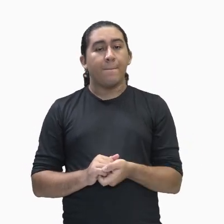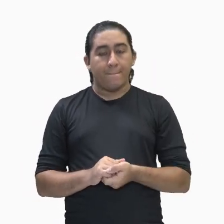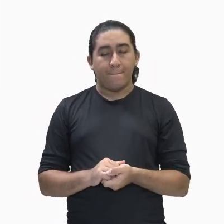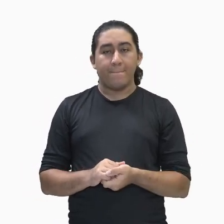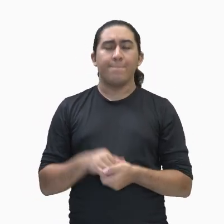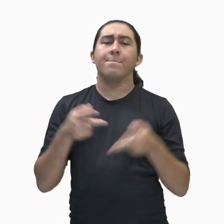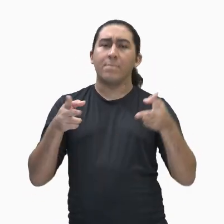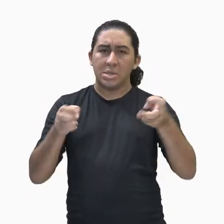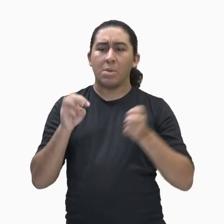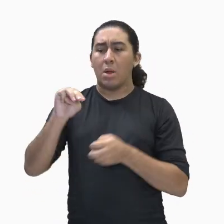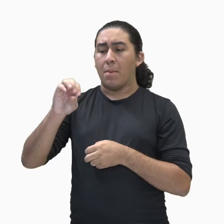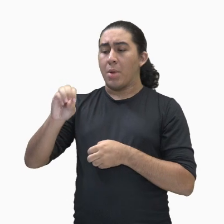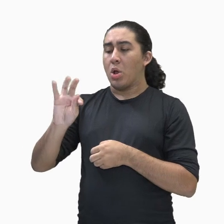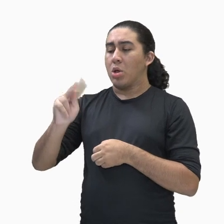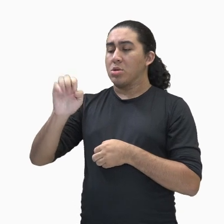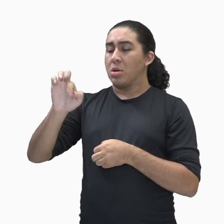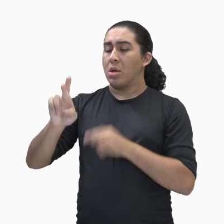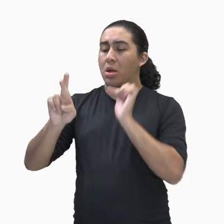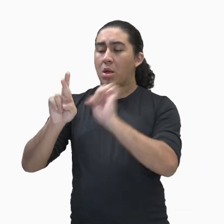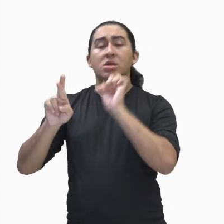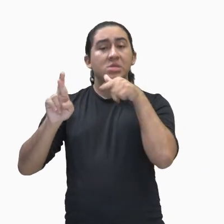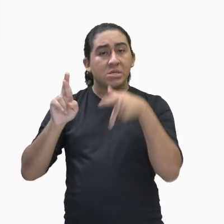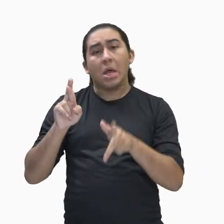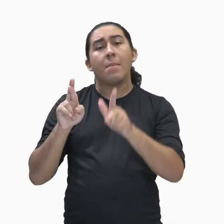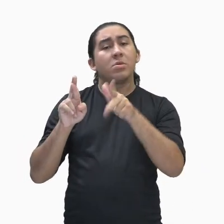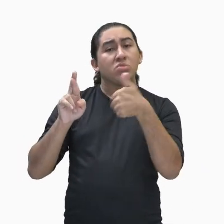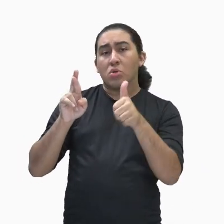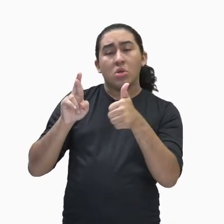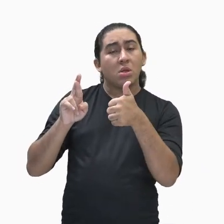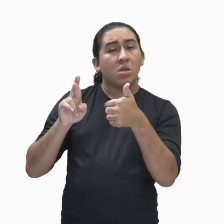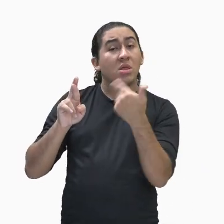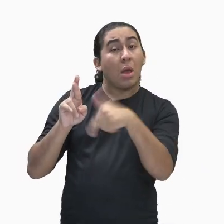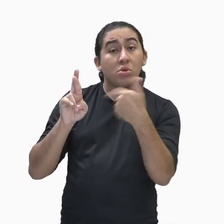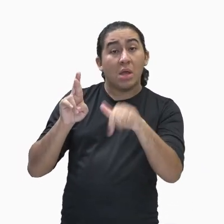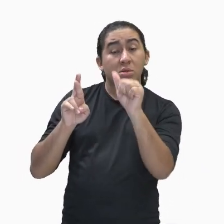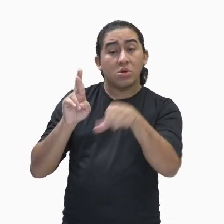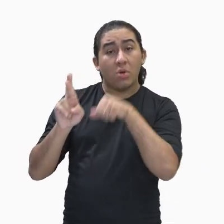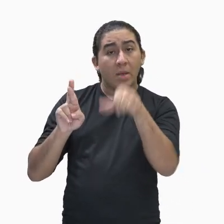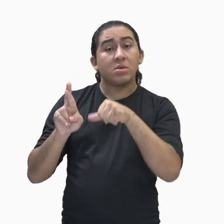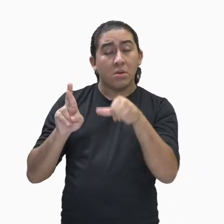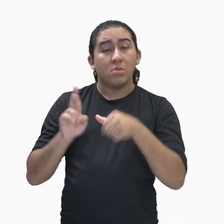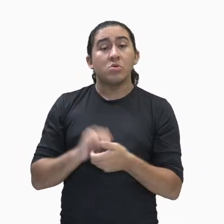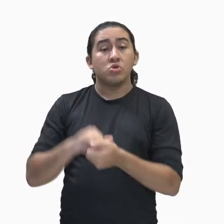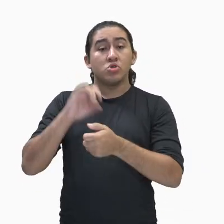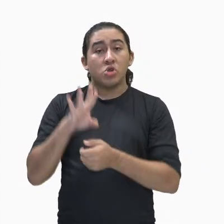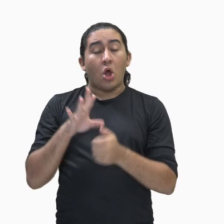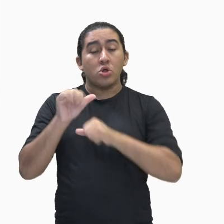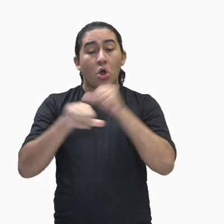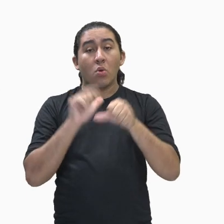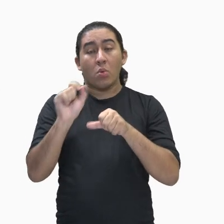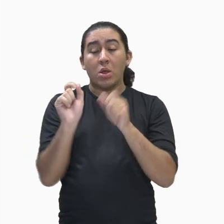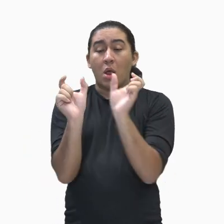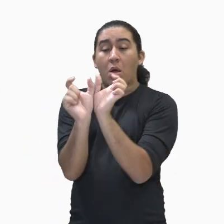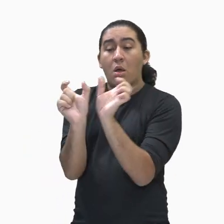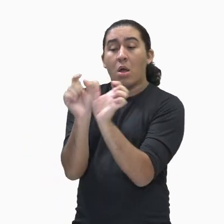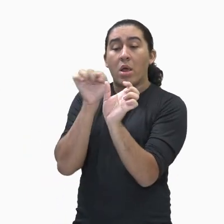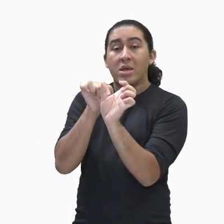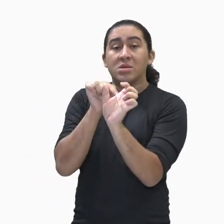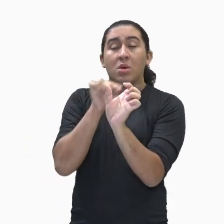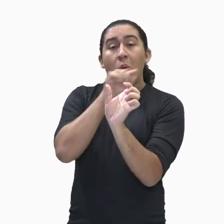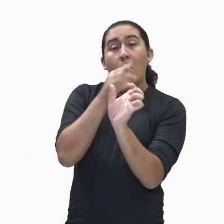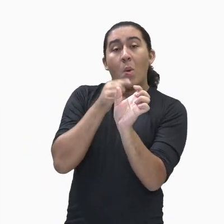Agora, o nosso exemplo é da Camila, que é a esposa do Rei Charles, certo? E a relação dela com os filhos